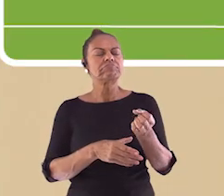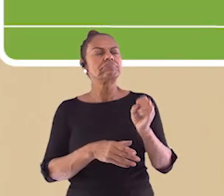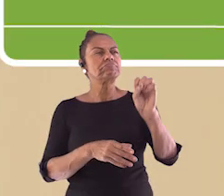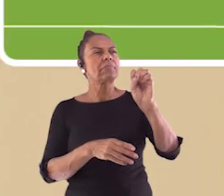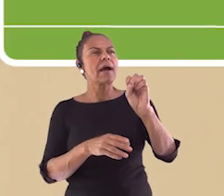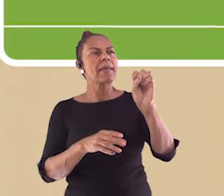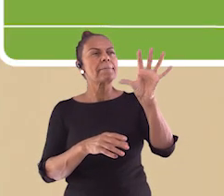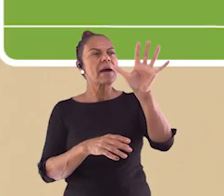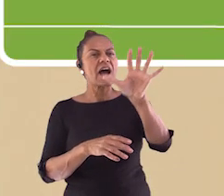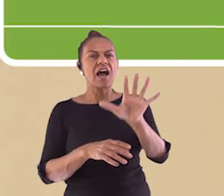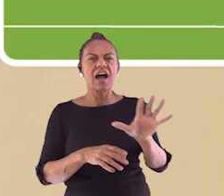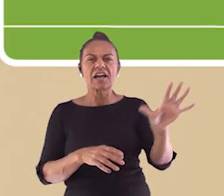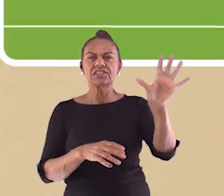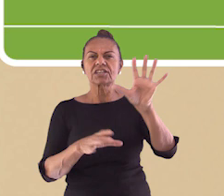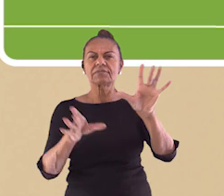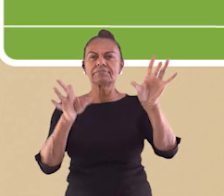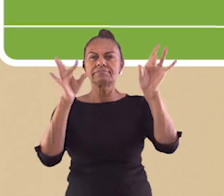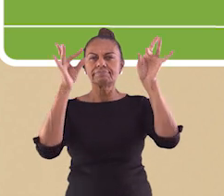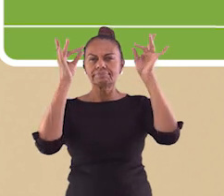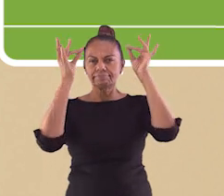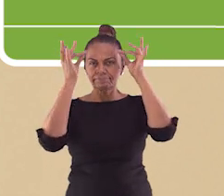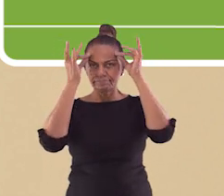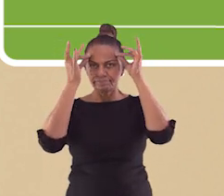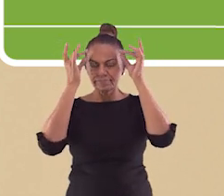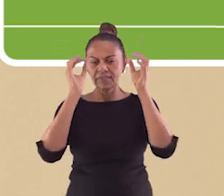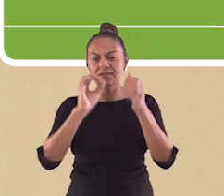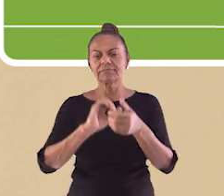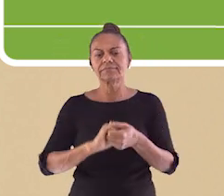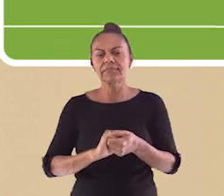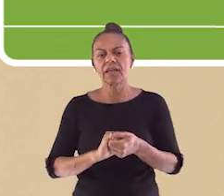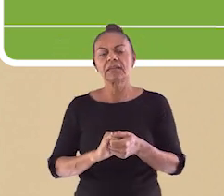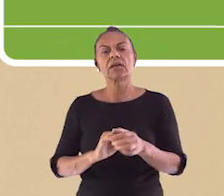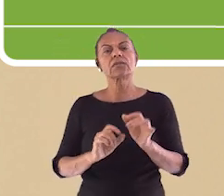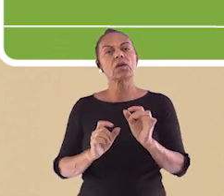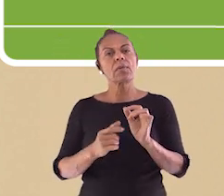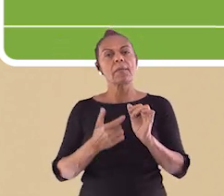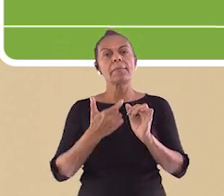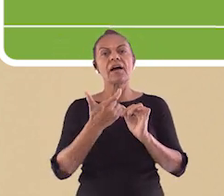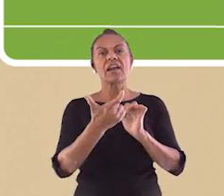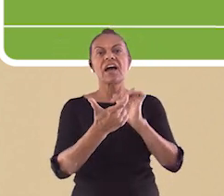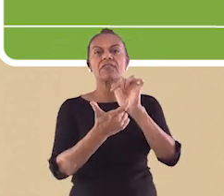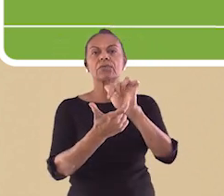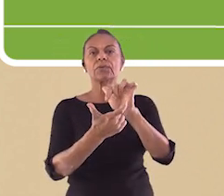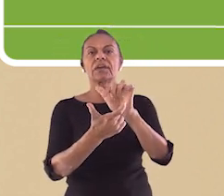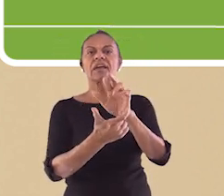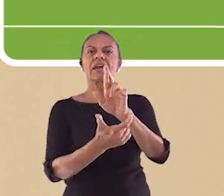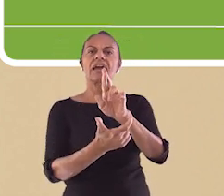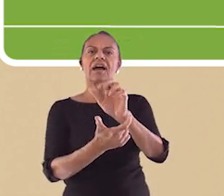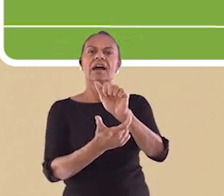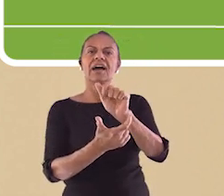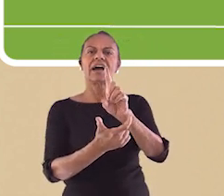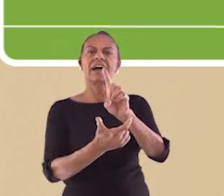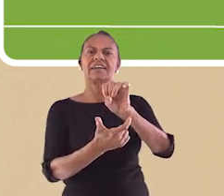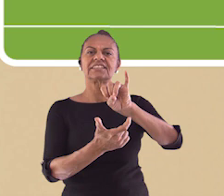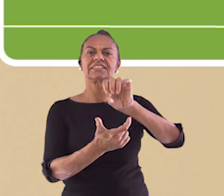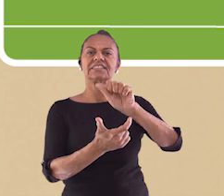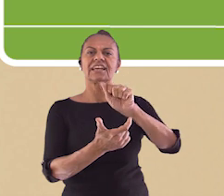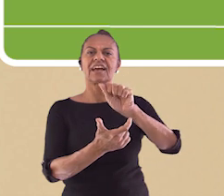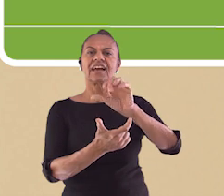como este que aparece aí na sua tela, e eu vou estar auxiliando vocês. Então vão escolher uma palavra central, que nesse caso